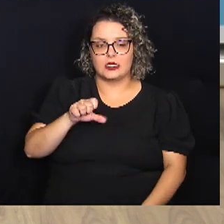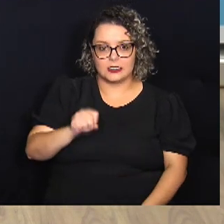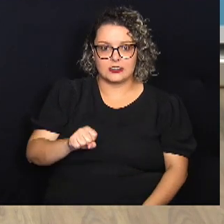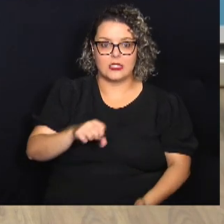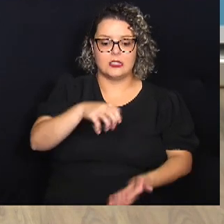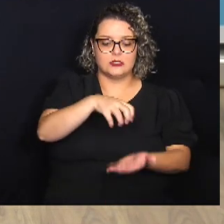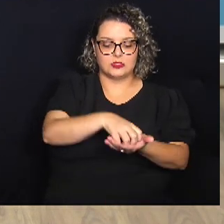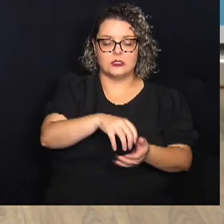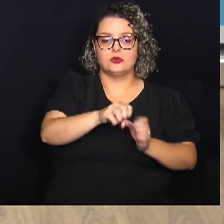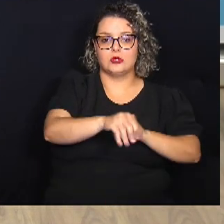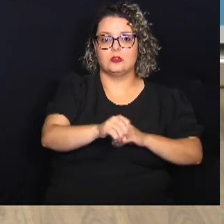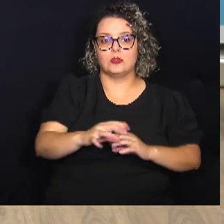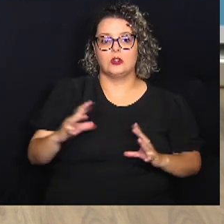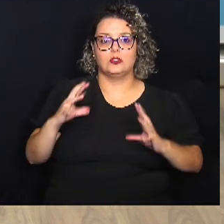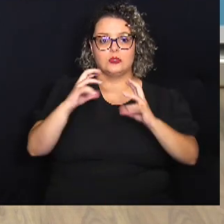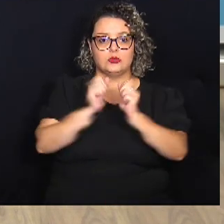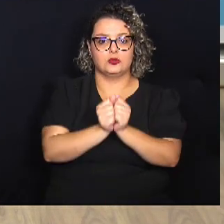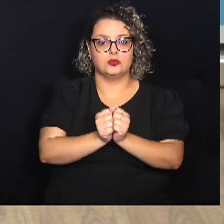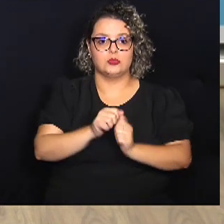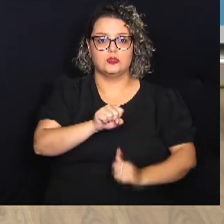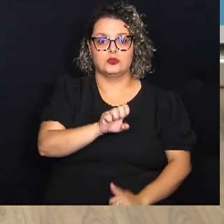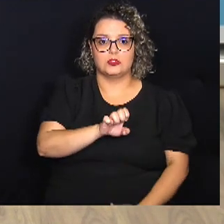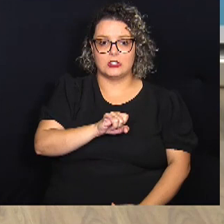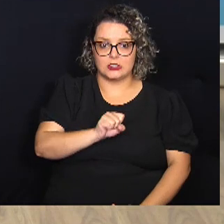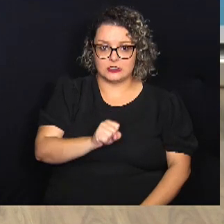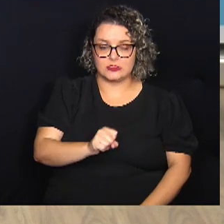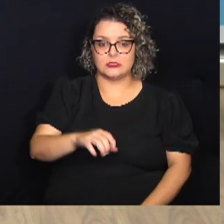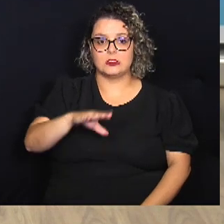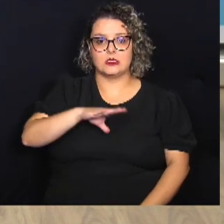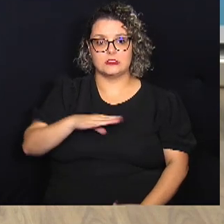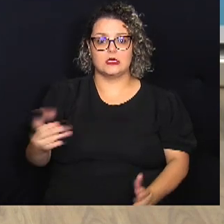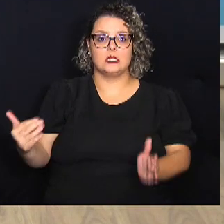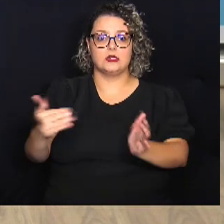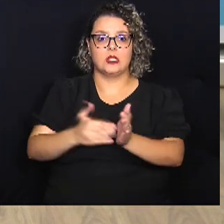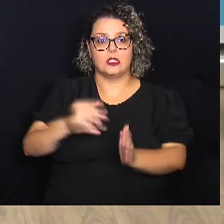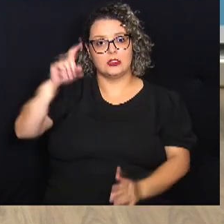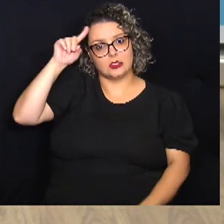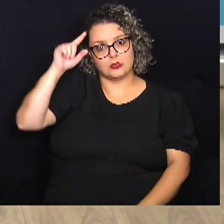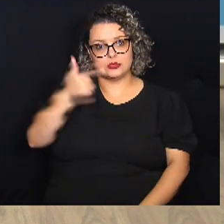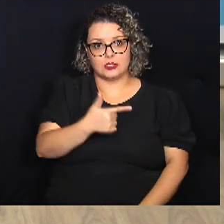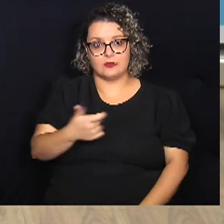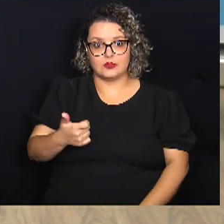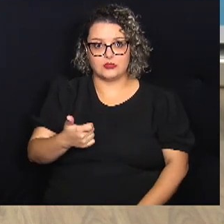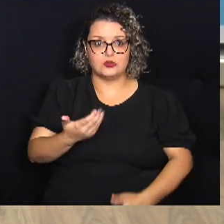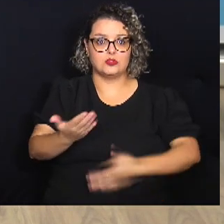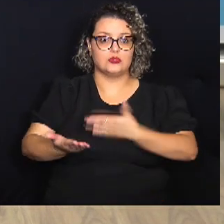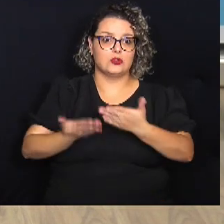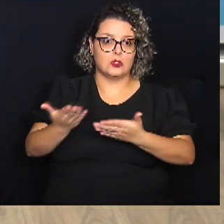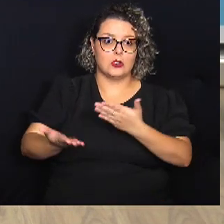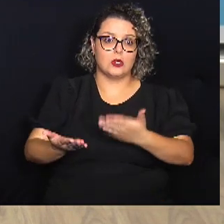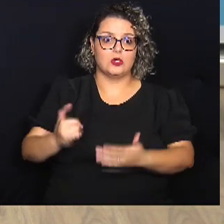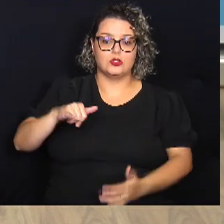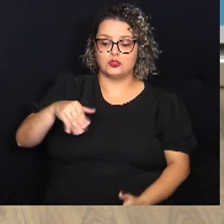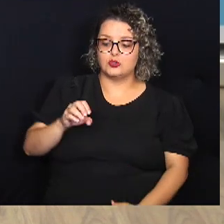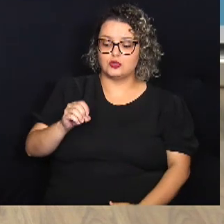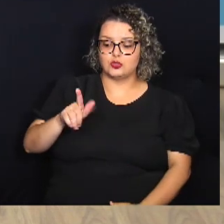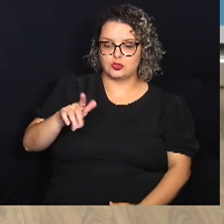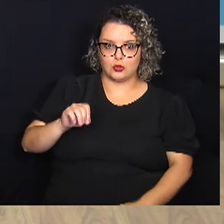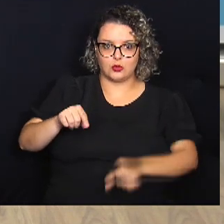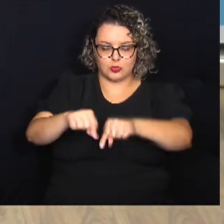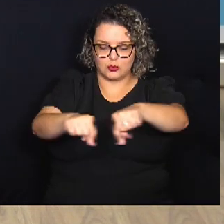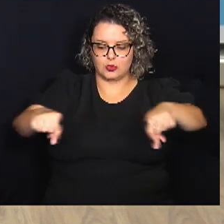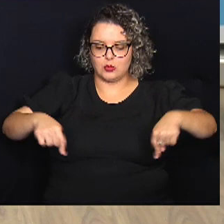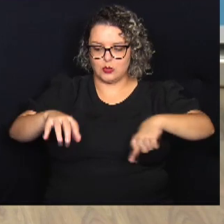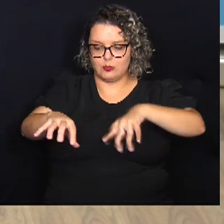Educacionais Integrados, que são os 6 da cidade até o dia 21. Trata-se de um jogo de tabuleiro em tamanho